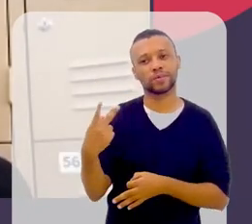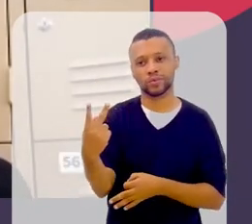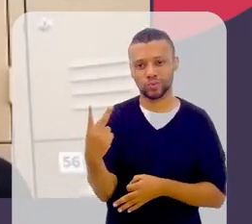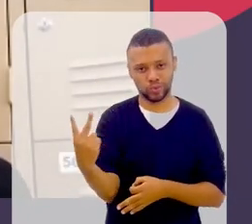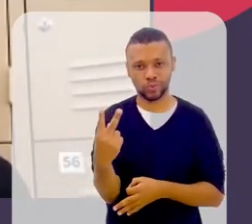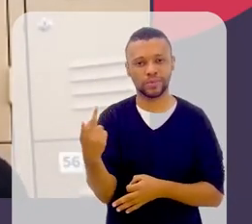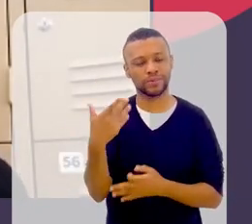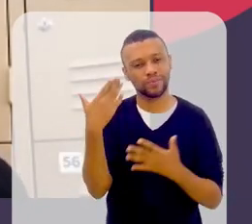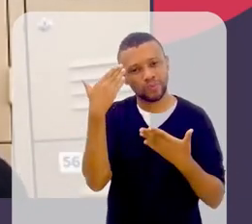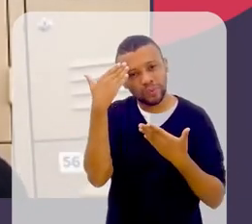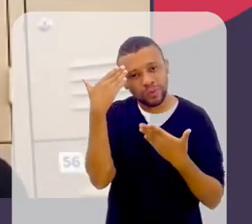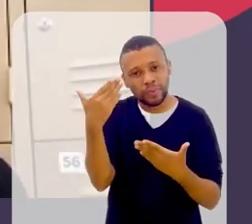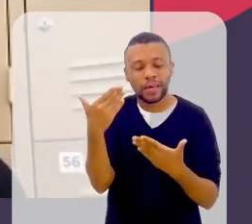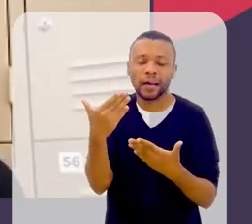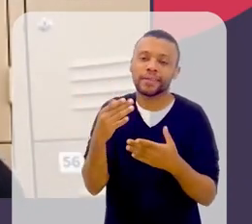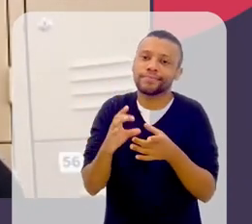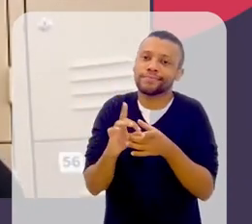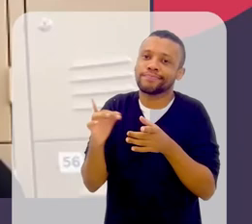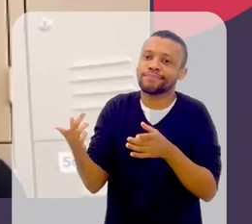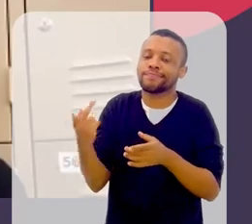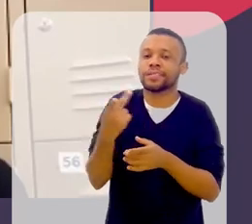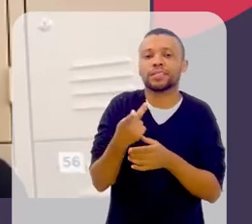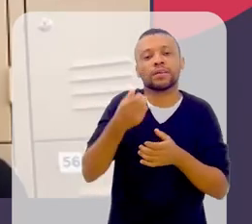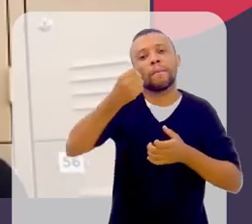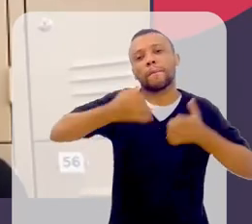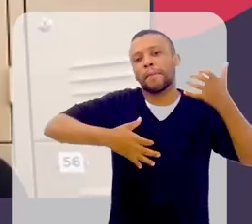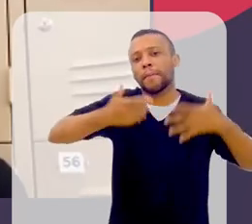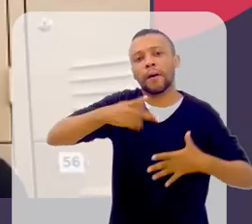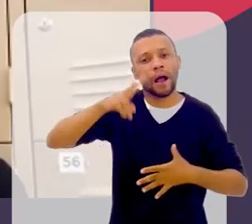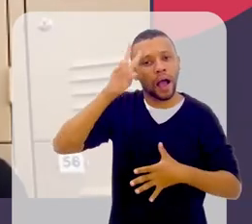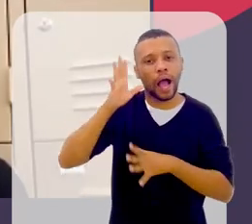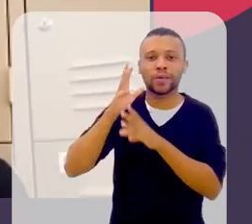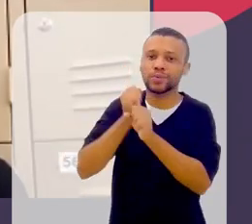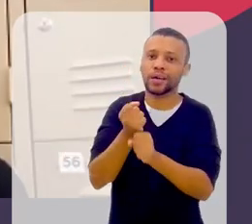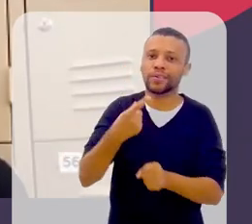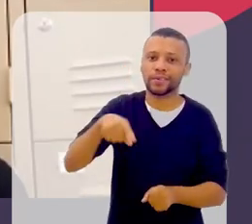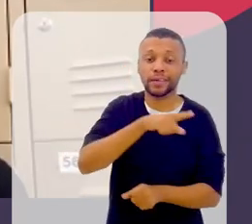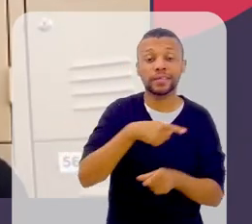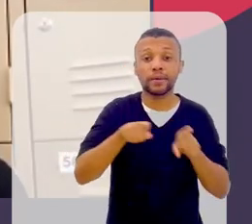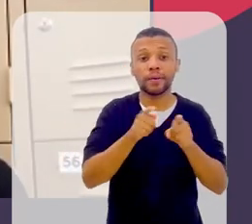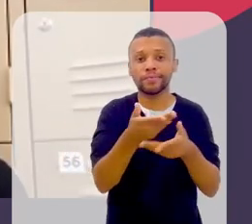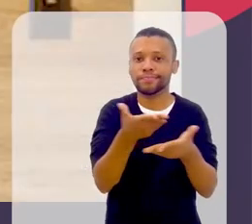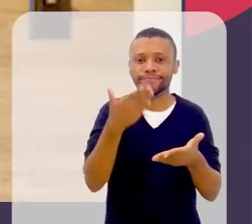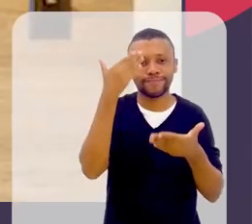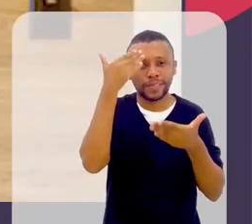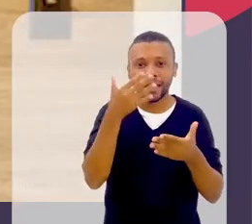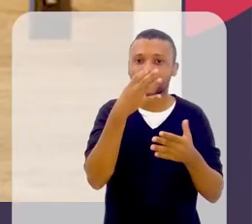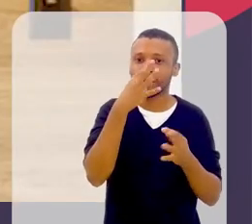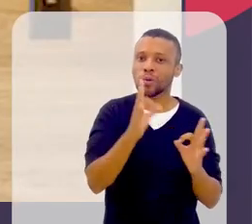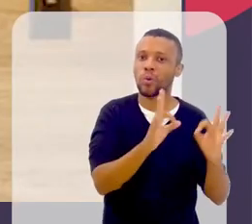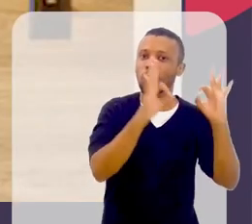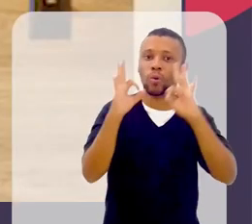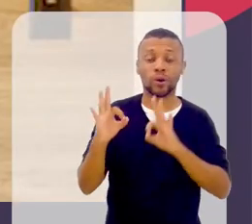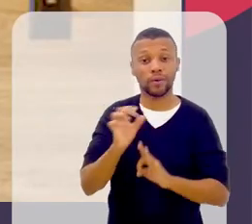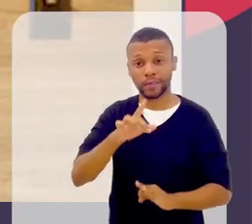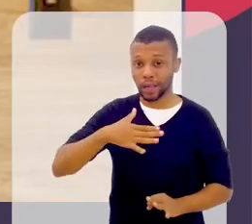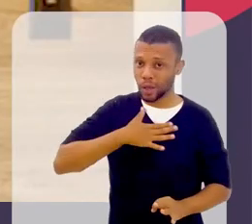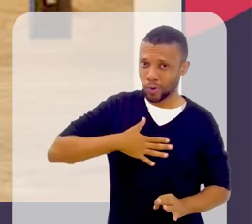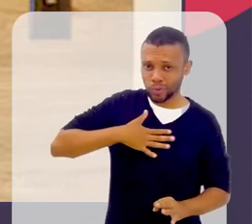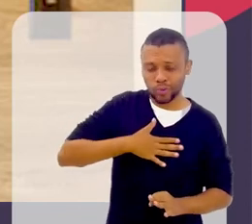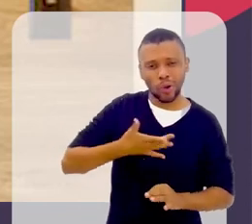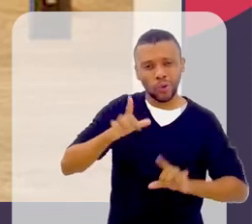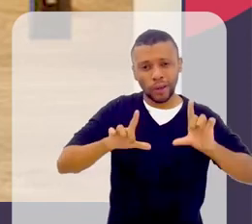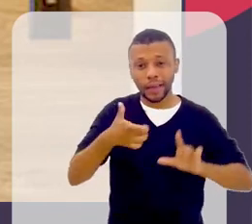parabéns mesmo para vocês duas. Muito obrigada por virem aqui contar a história de vocês. Obrigada também a você que